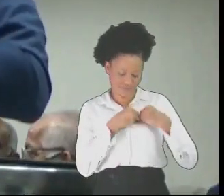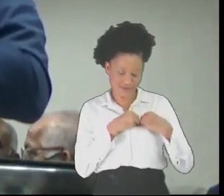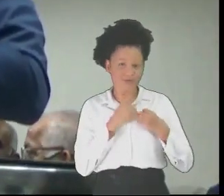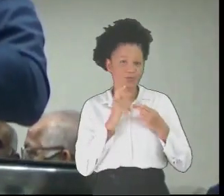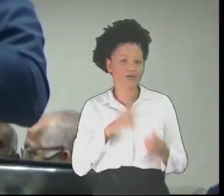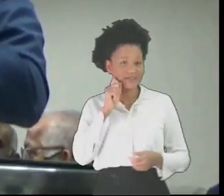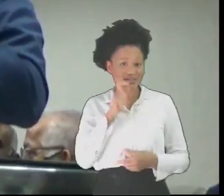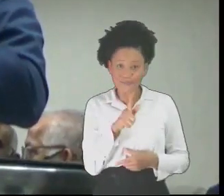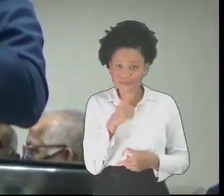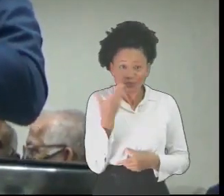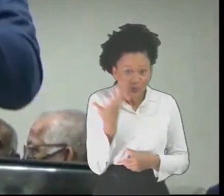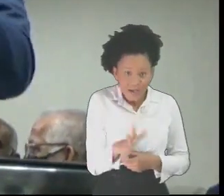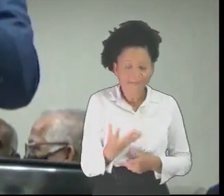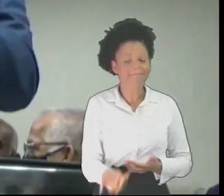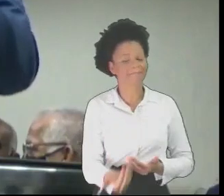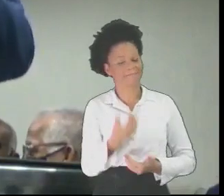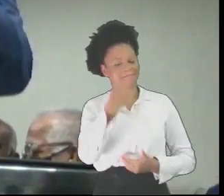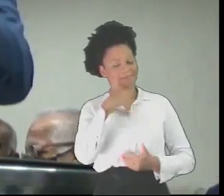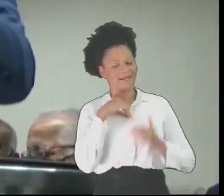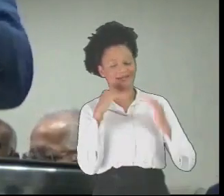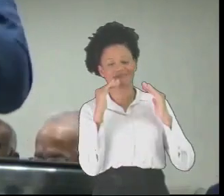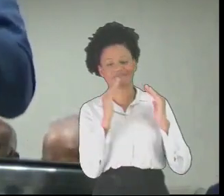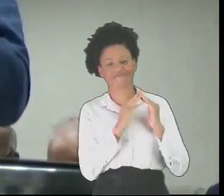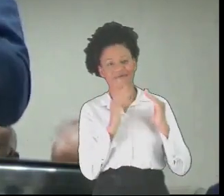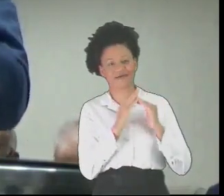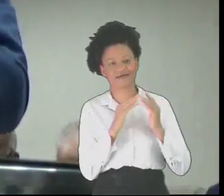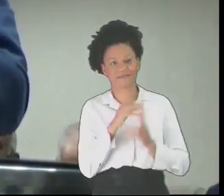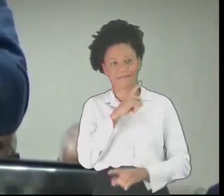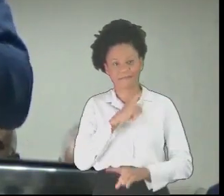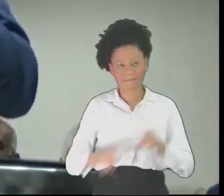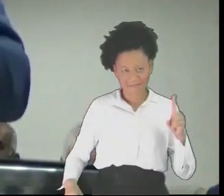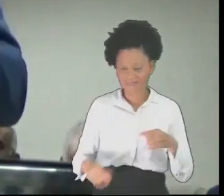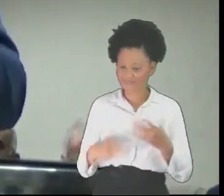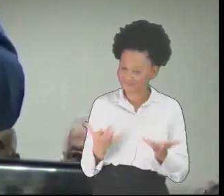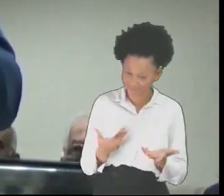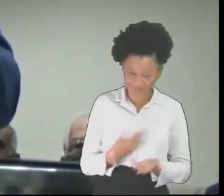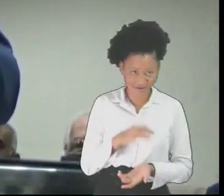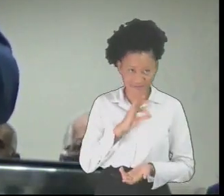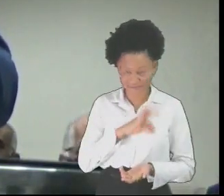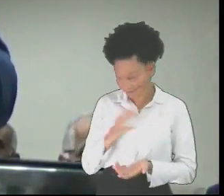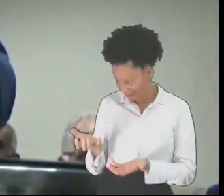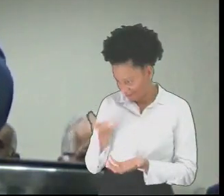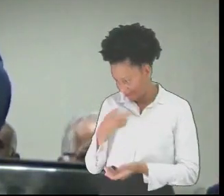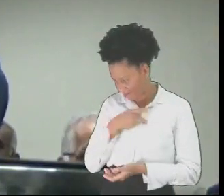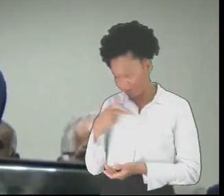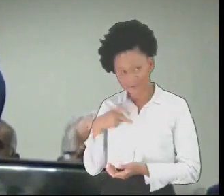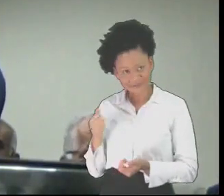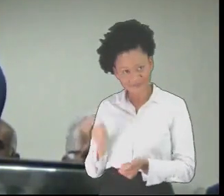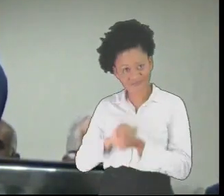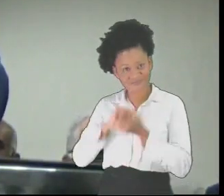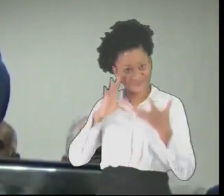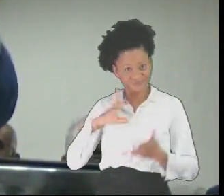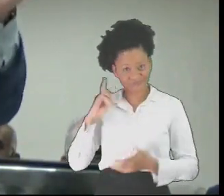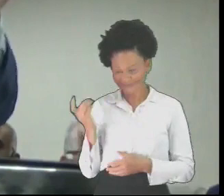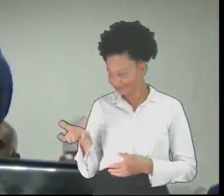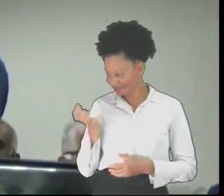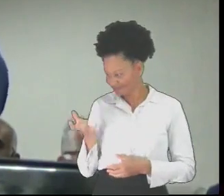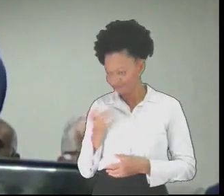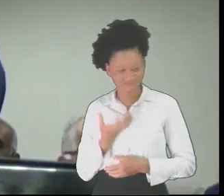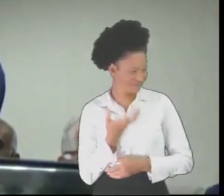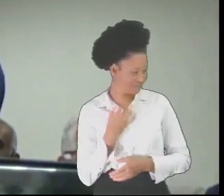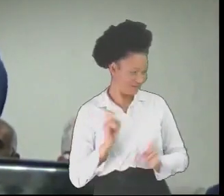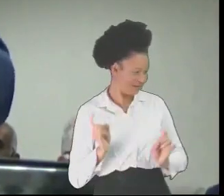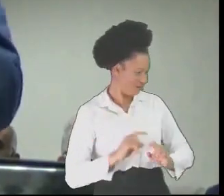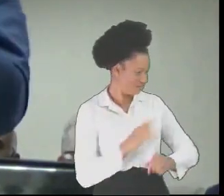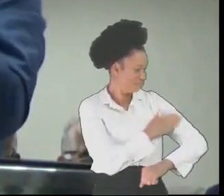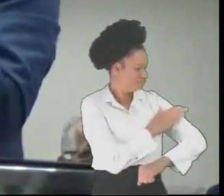casa. Se não quiser esse sal, se o médico lhe proibir de receber sal, o senhor quer, pastor? Esse sal? Glória a Deus. Não faz mal, não, a pressão